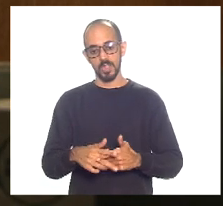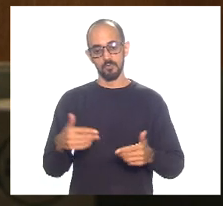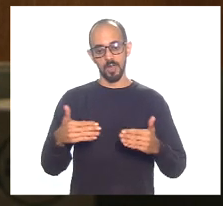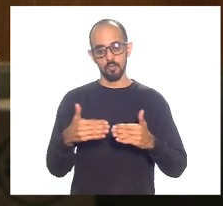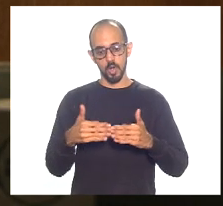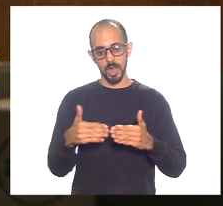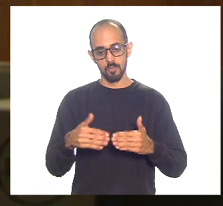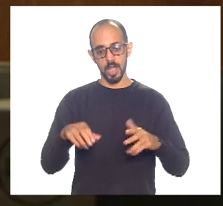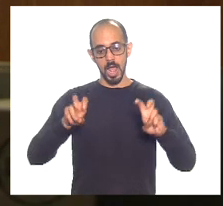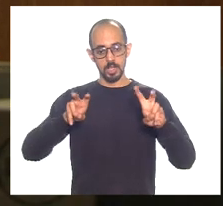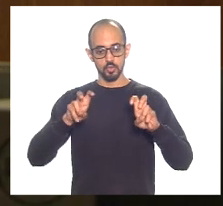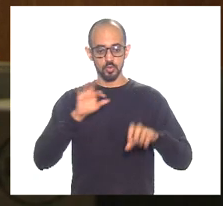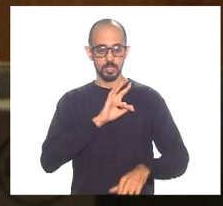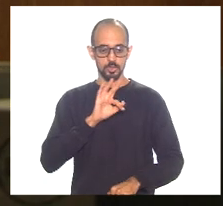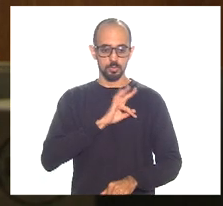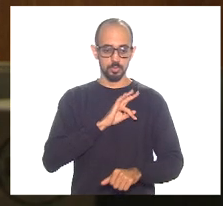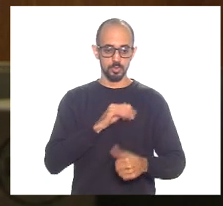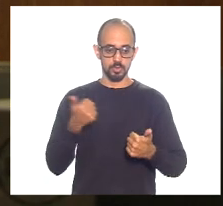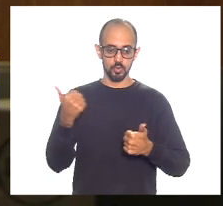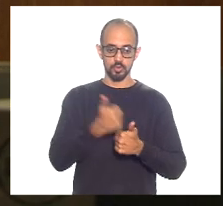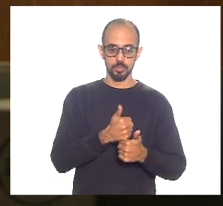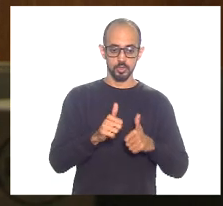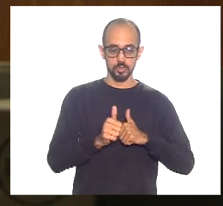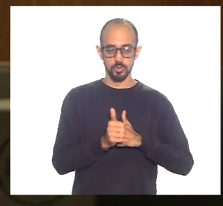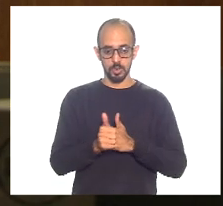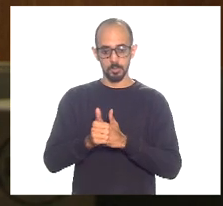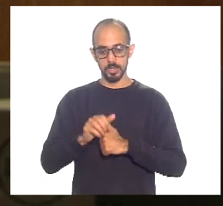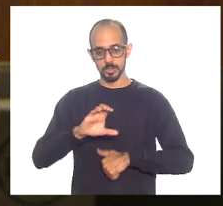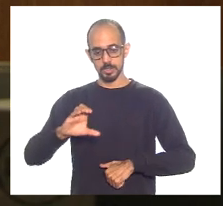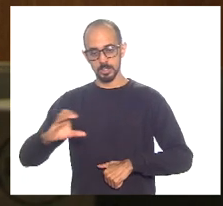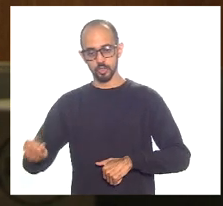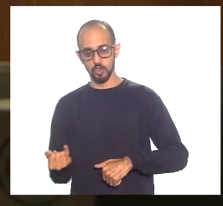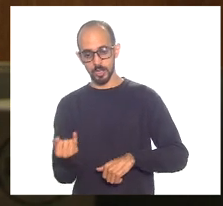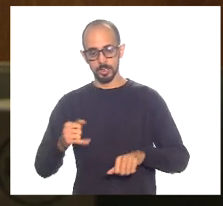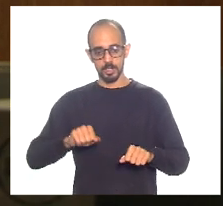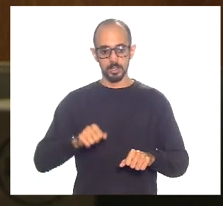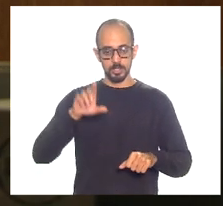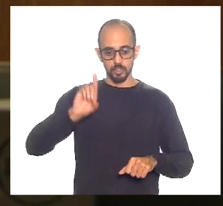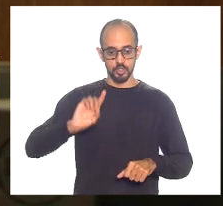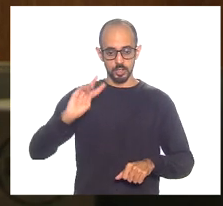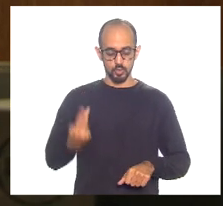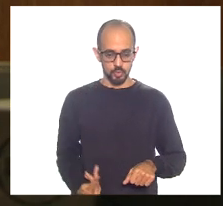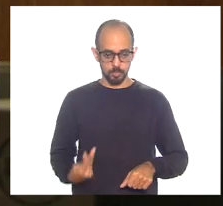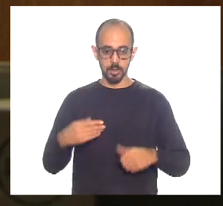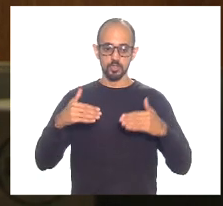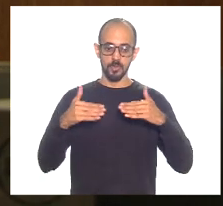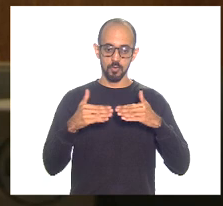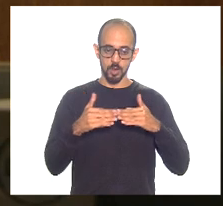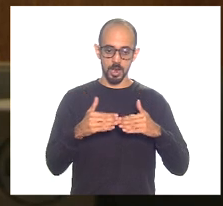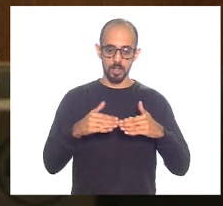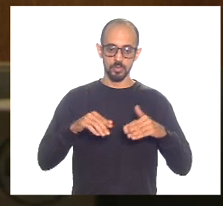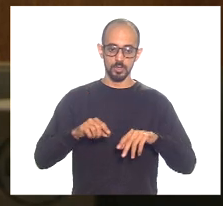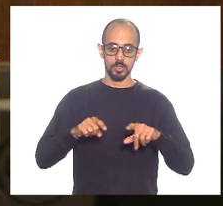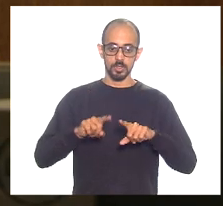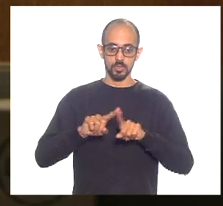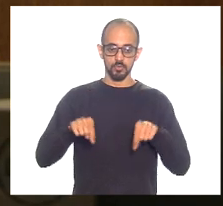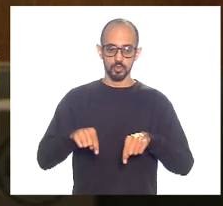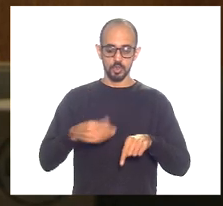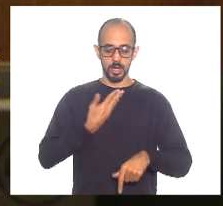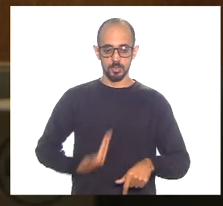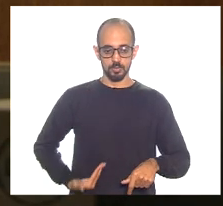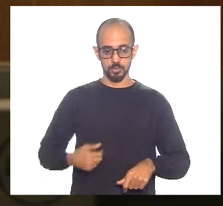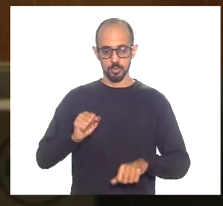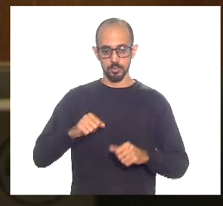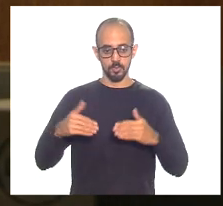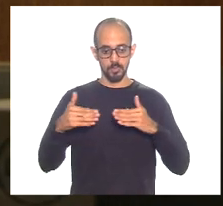polícia, favorável com substituto da CCJ. Defesa dos direitos humanos e cidadania, favorável. De servidores públicos, favorável. De orçamento,